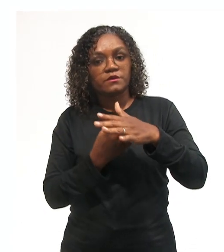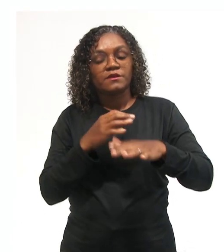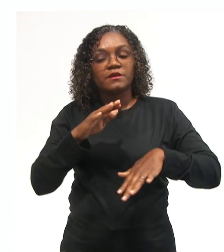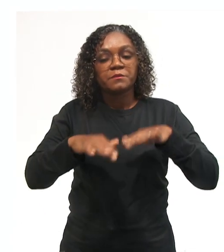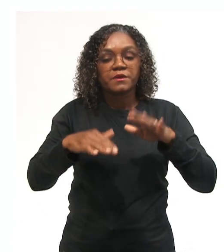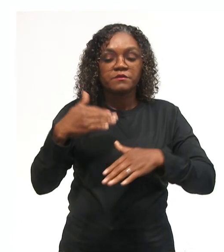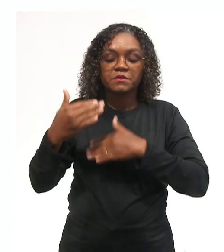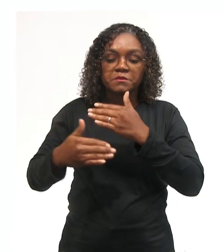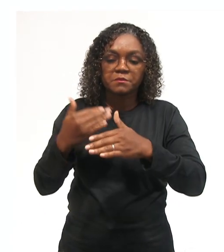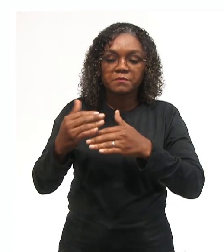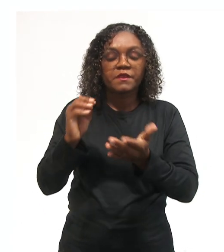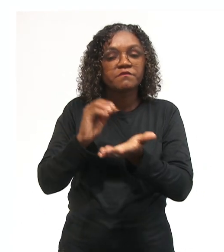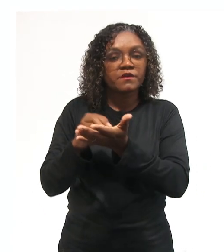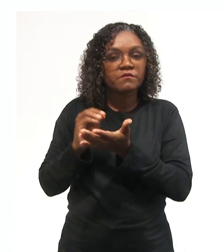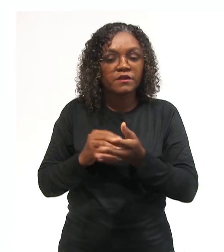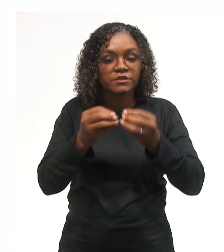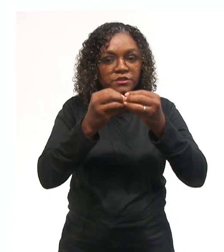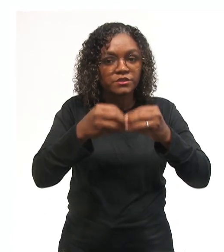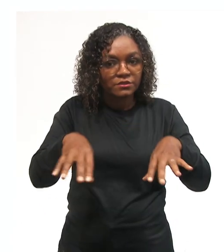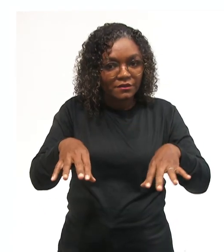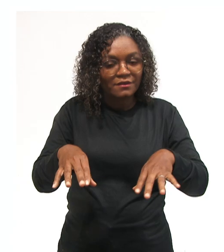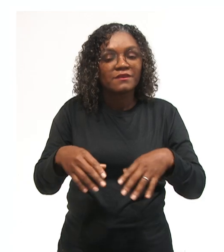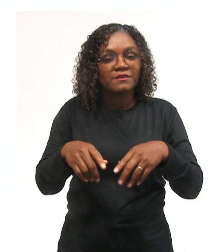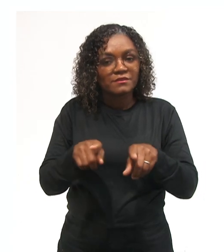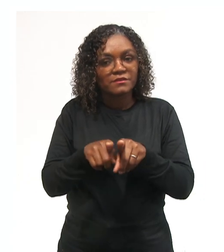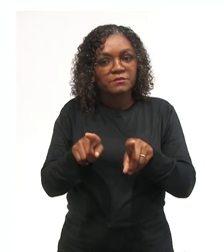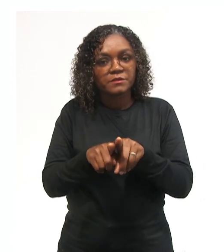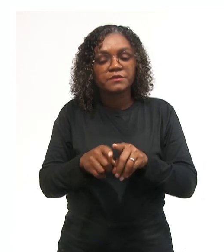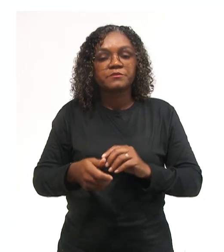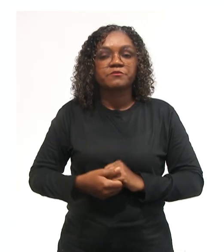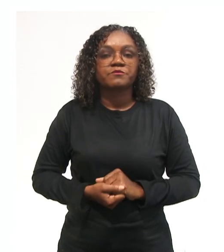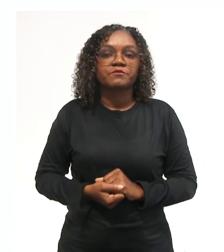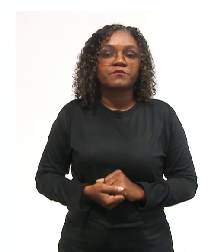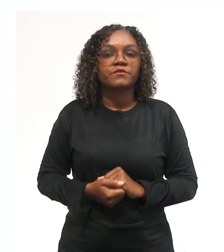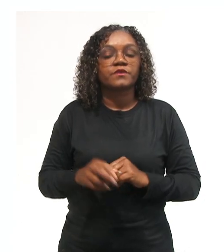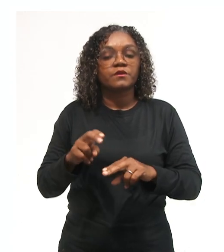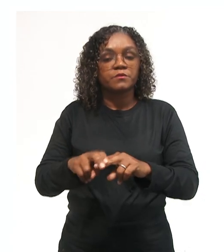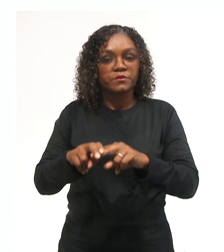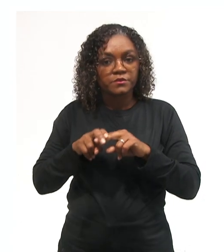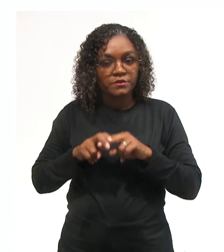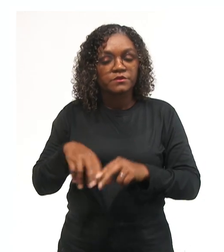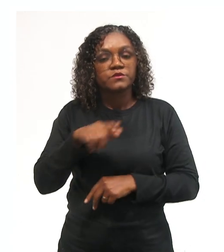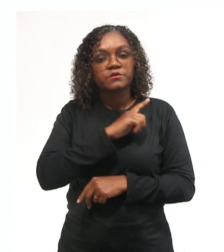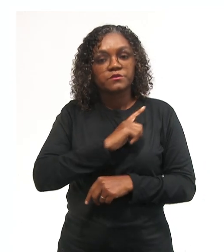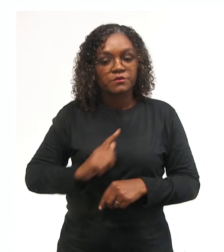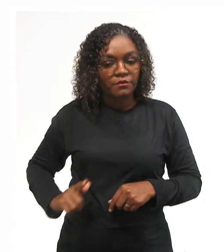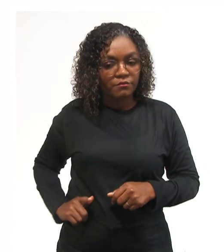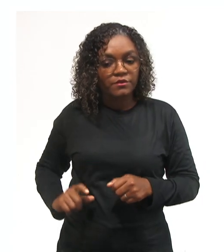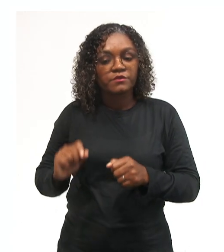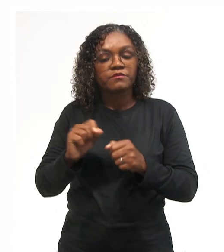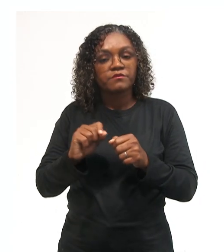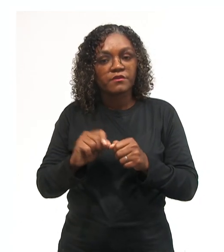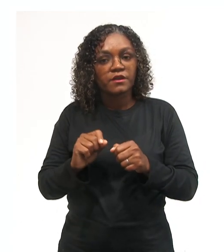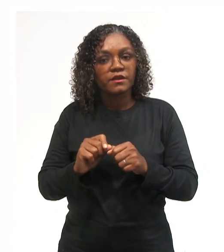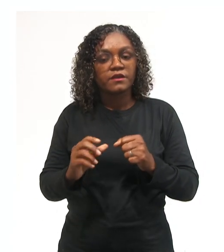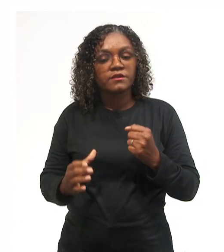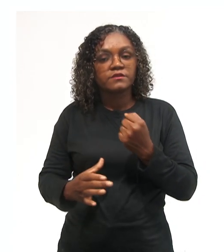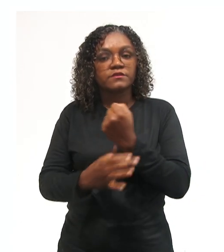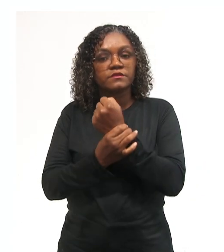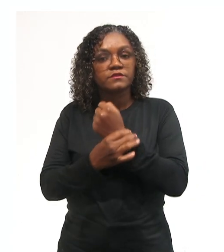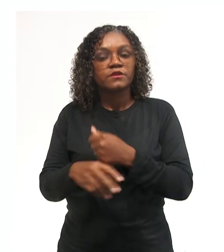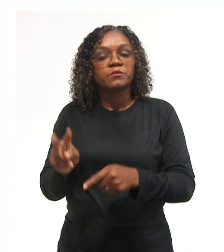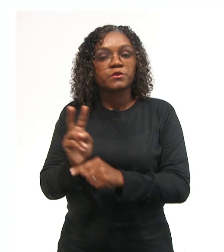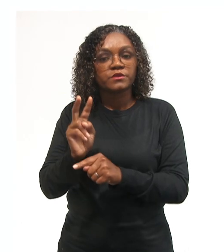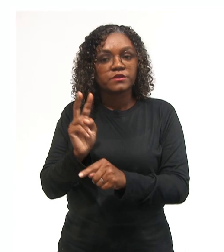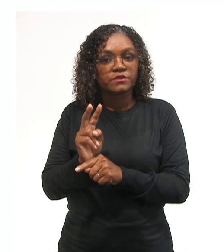informações que possam prejudicar os seus ganhos cheguem até as pessoas. Então, o Estado está ali para intervir e proteger, né, essa questão,